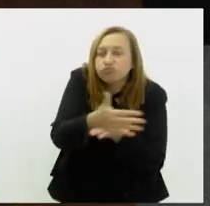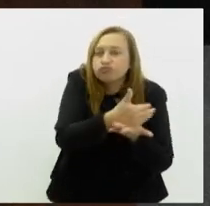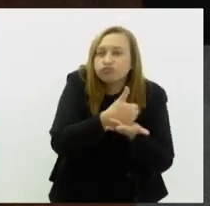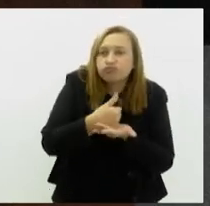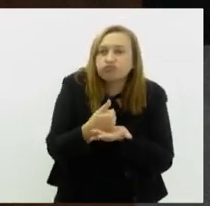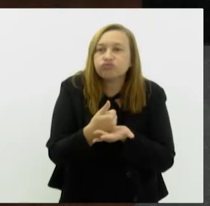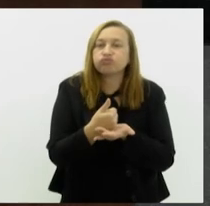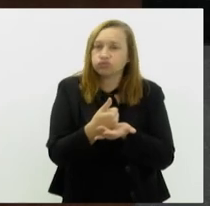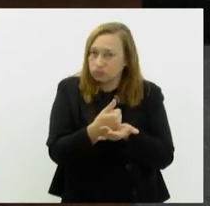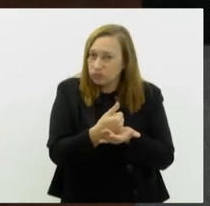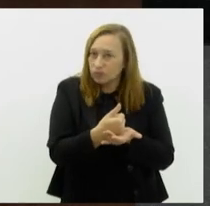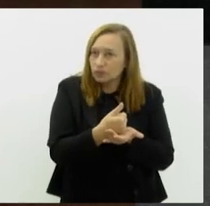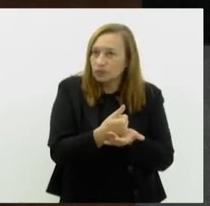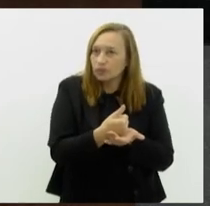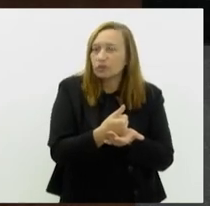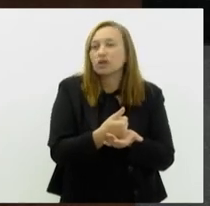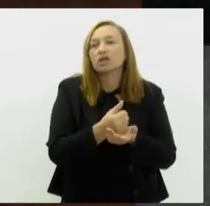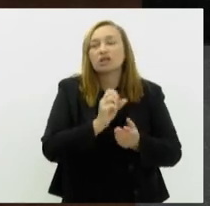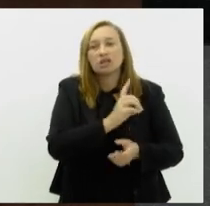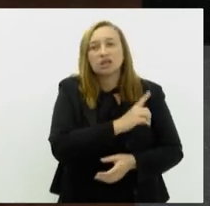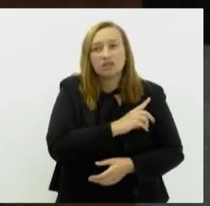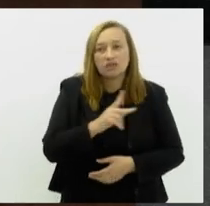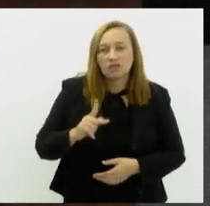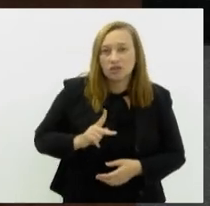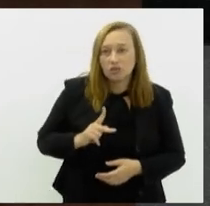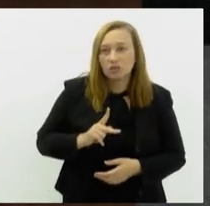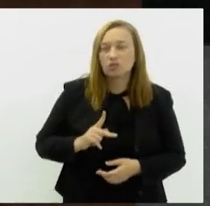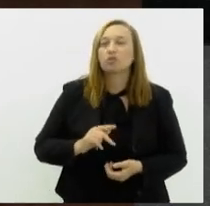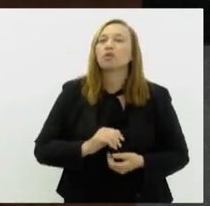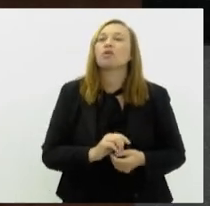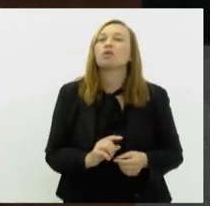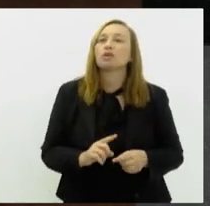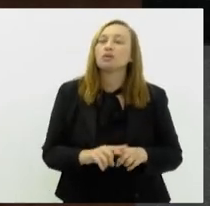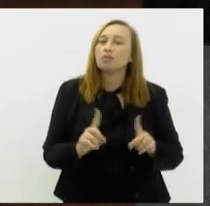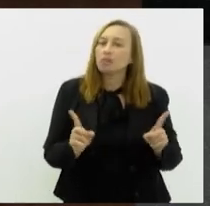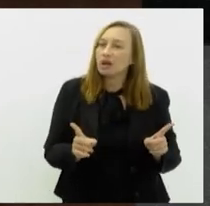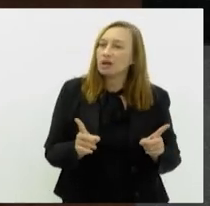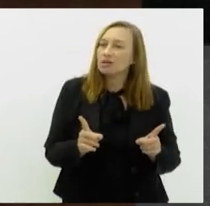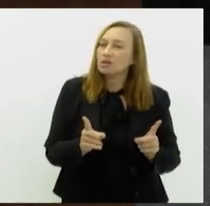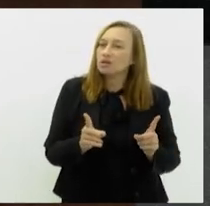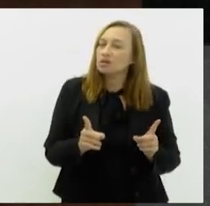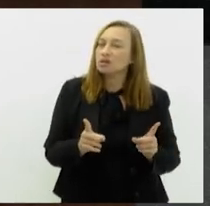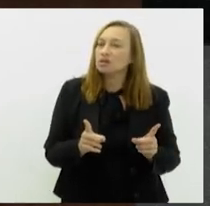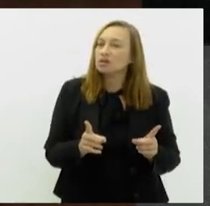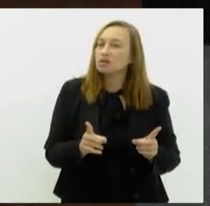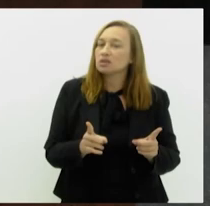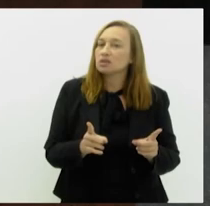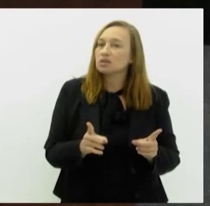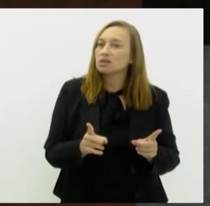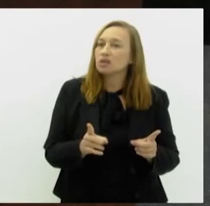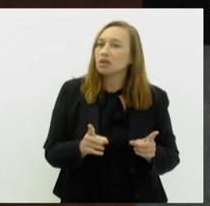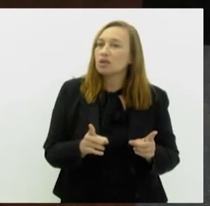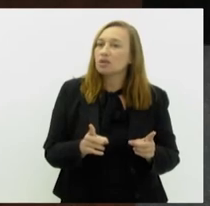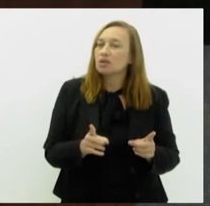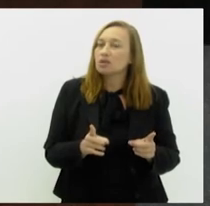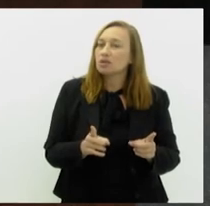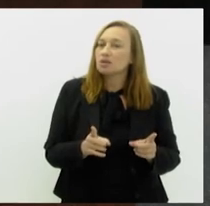de maneira excelência pela Defensoria Pública, mas esse levantamento não pode não nos